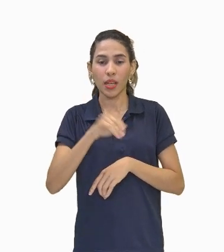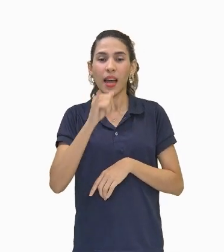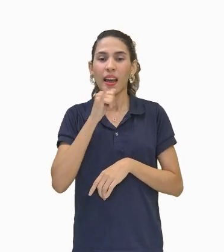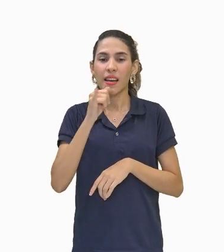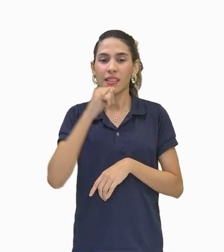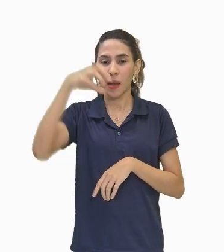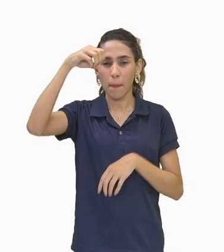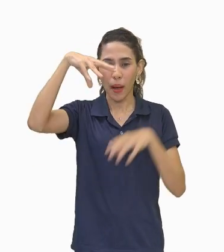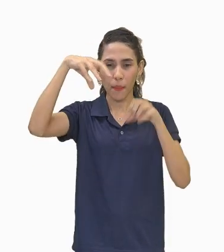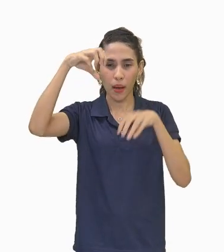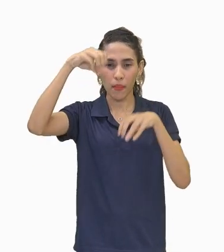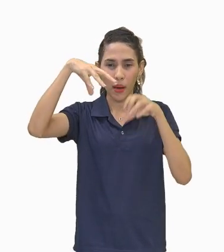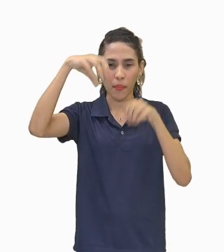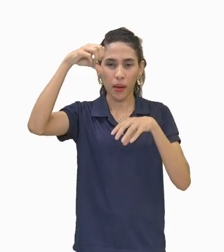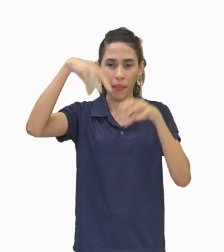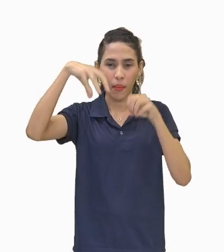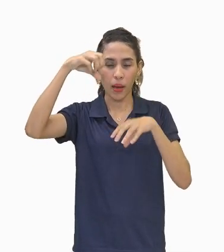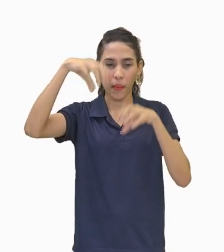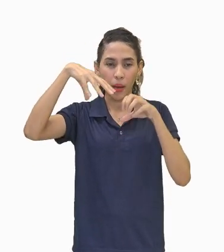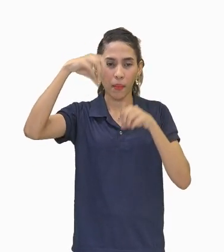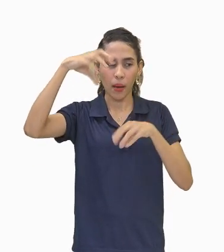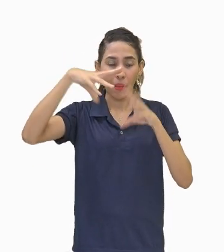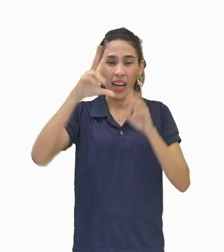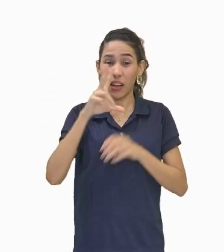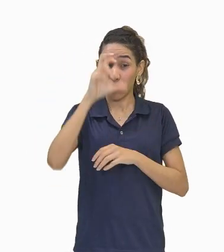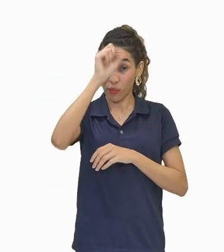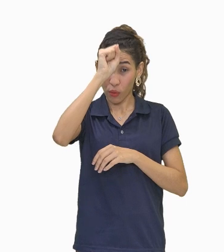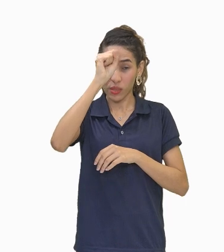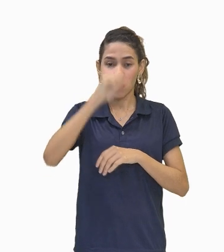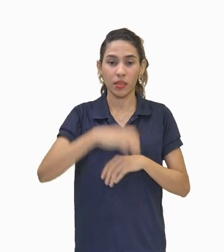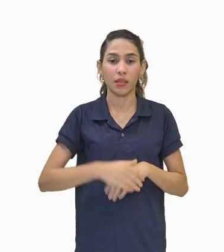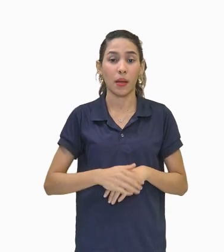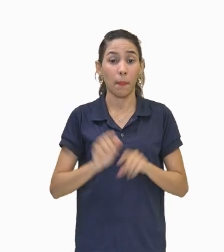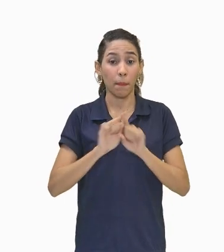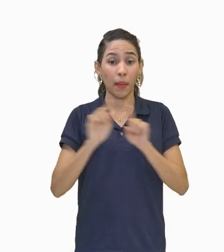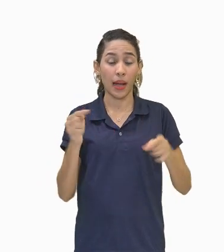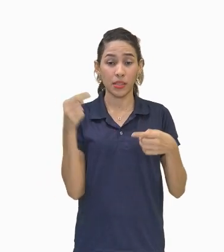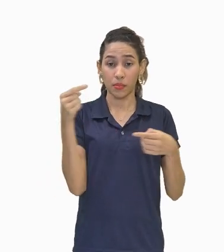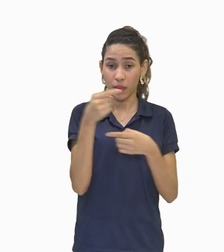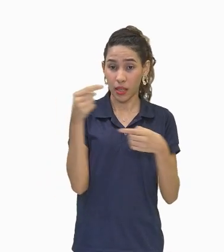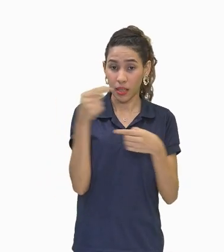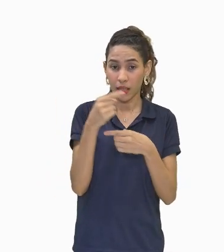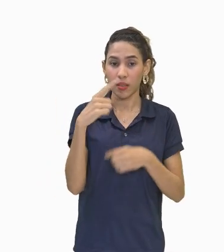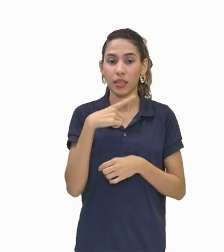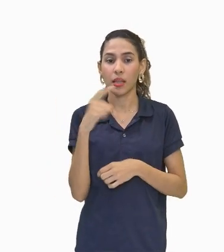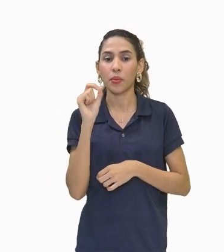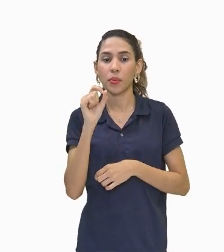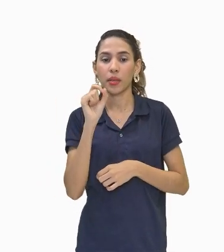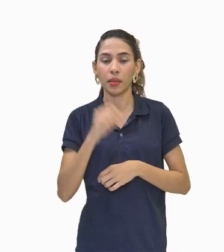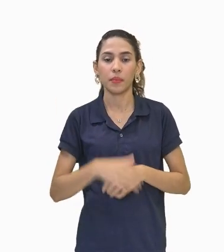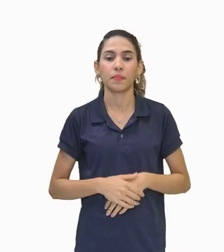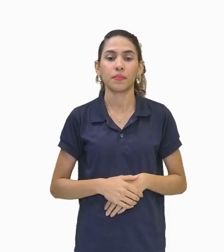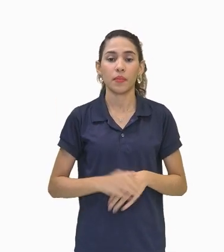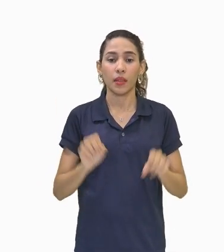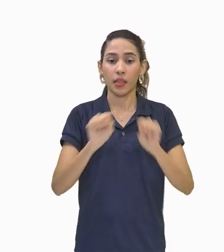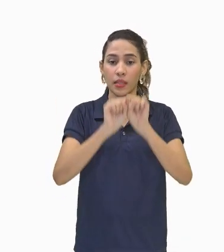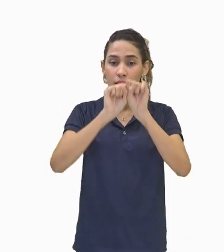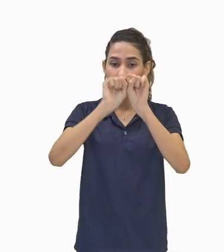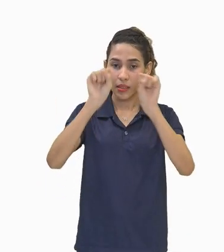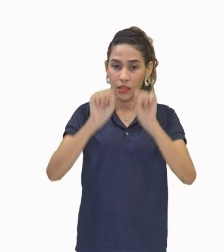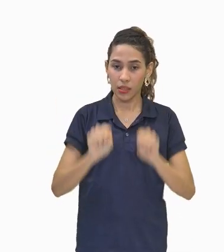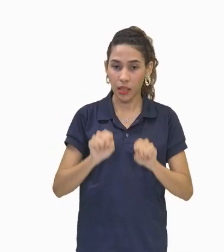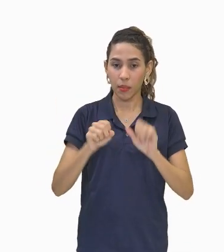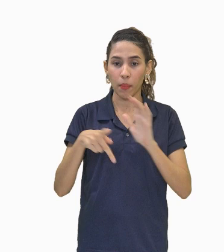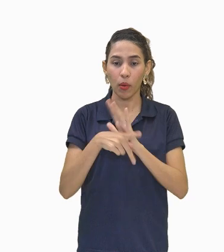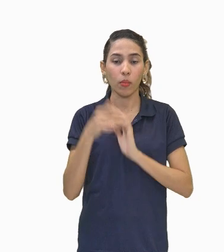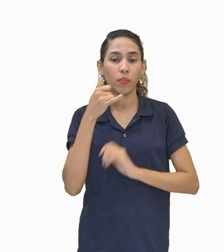paralelo, nós temos em comum em sistemas elétricos residenciais e comerciais, onde a